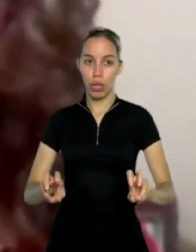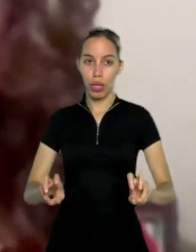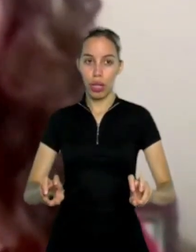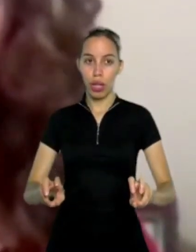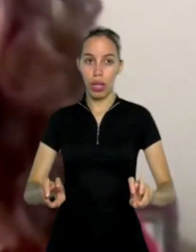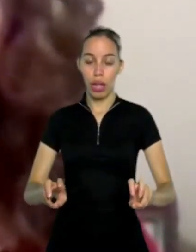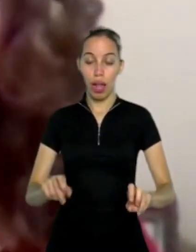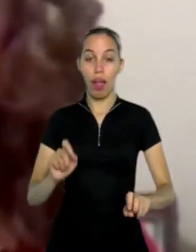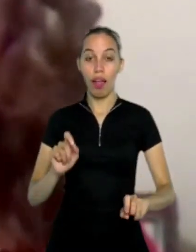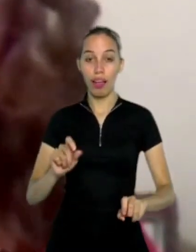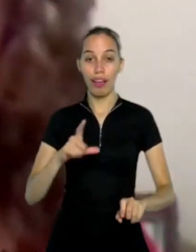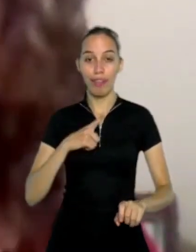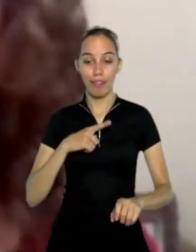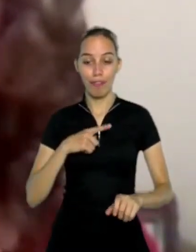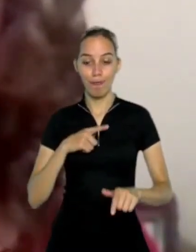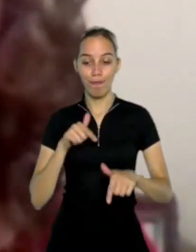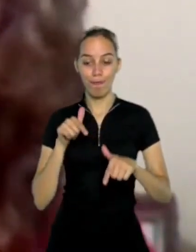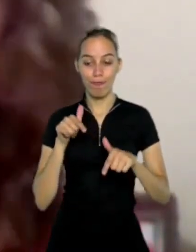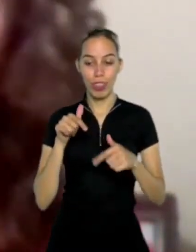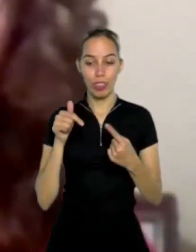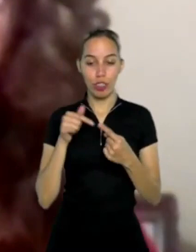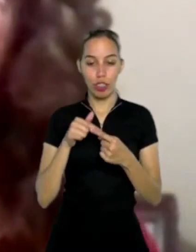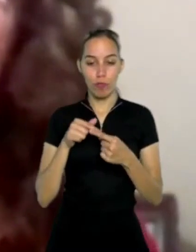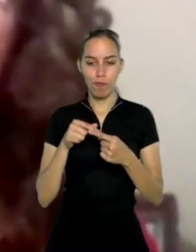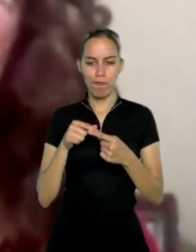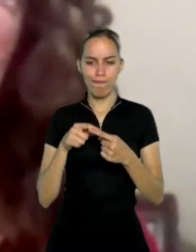um trabalho assim, muito grande